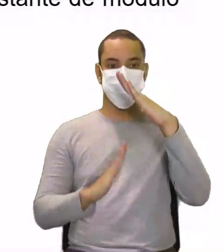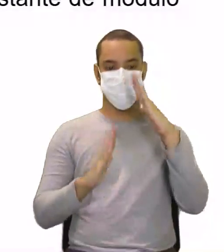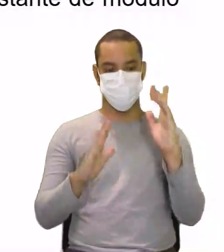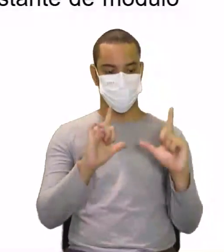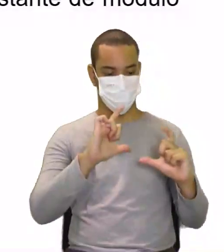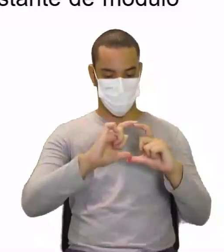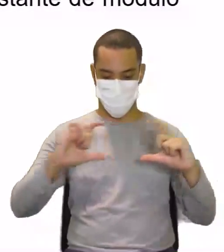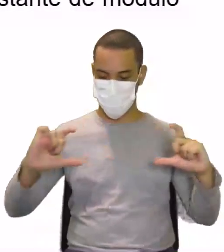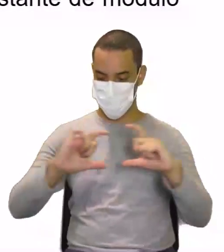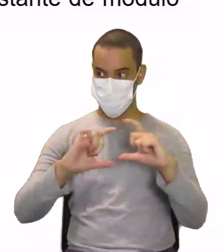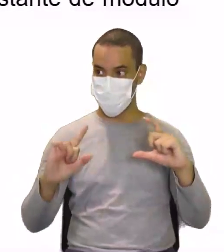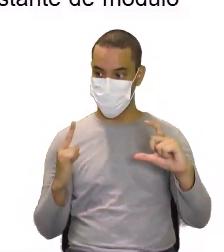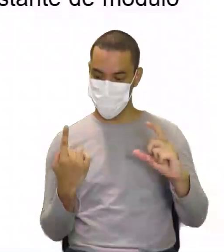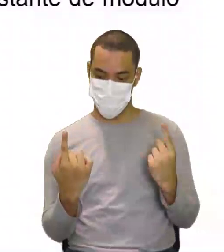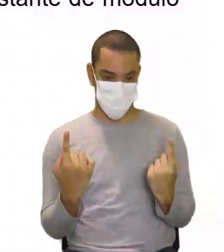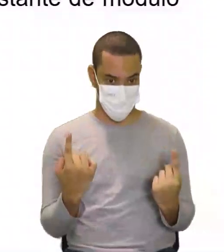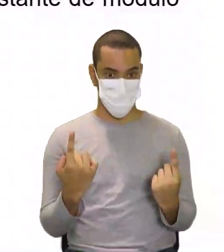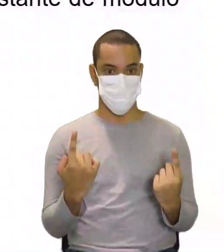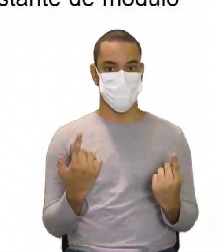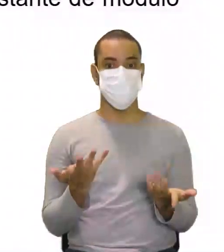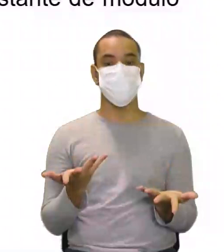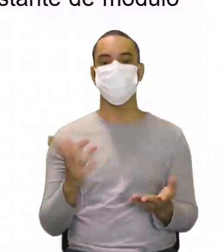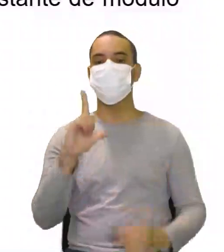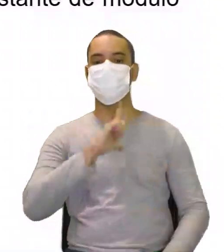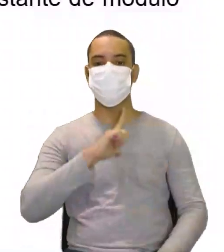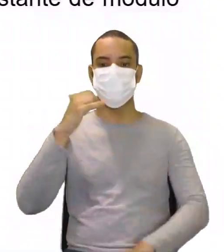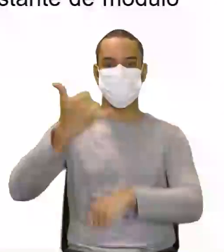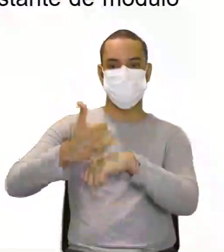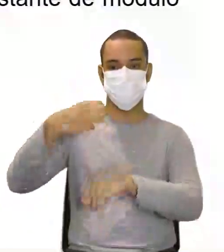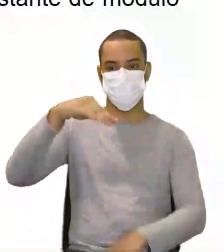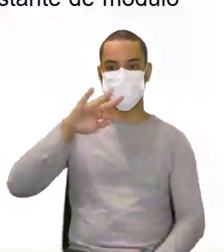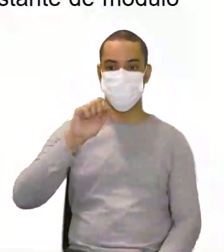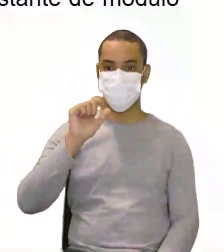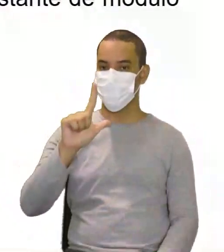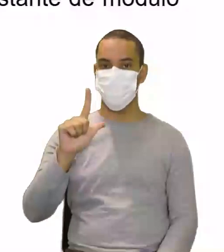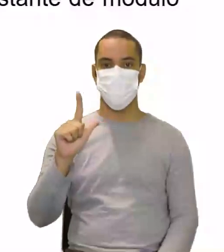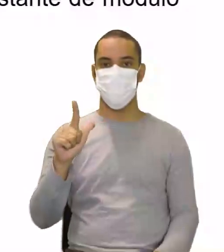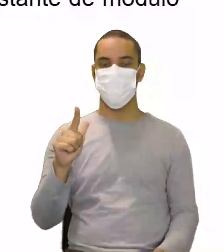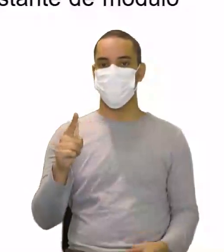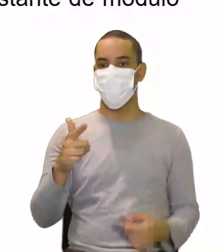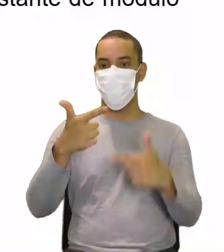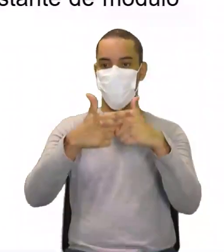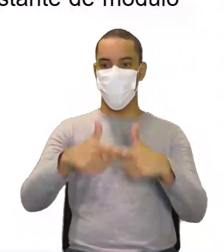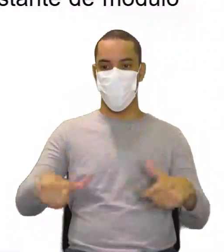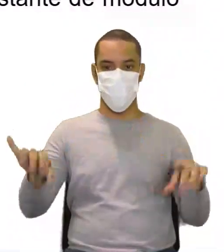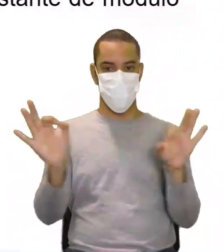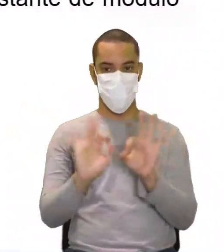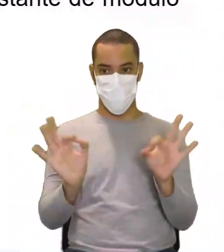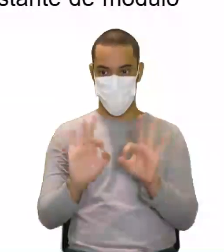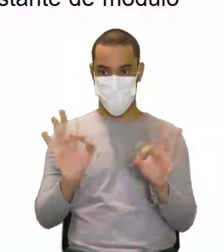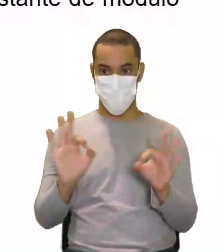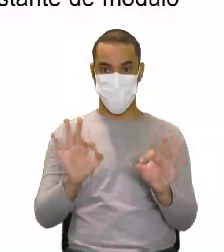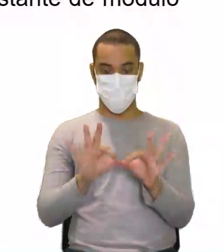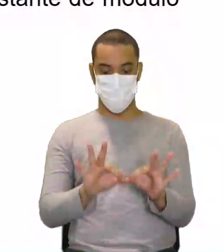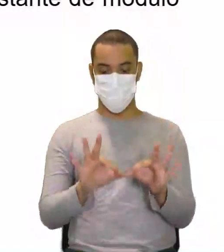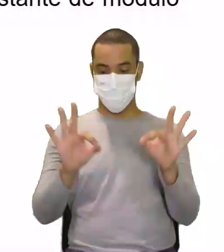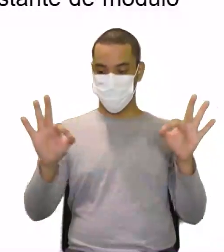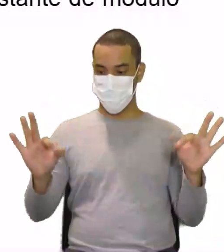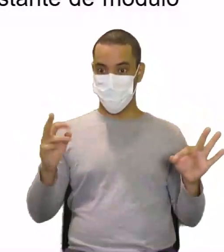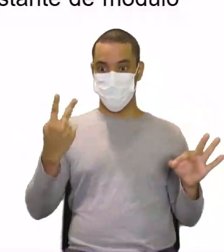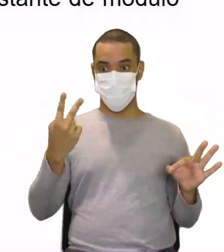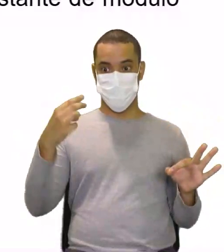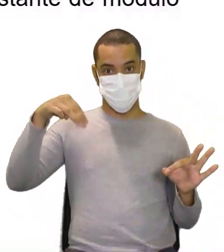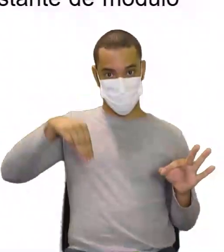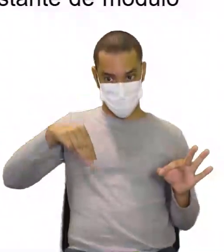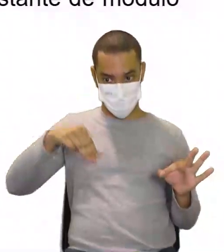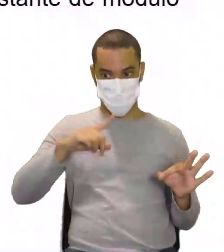extremidades da barra. Considere uma barra metálica descarregada de 2 metros de comprimento que se